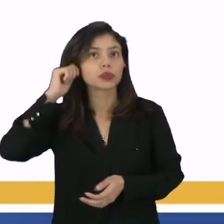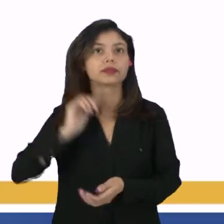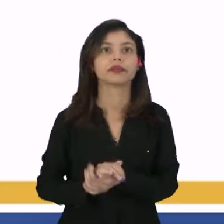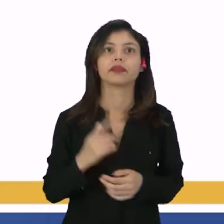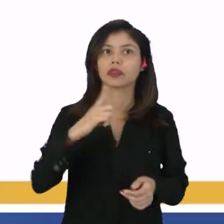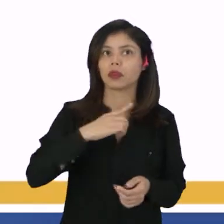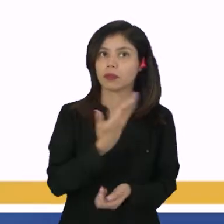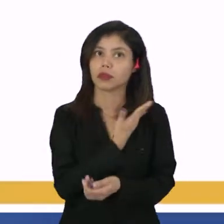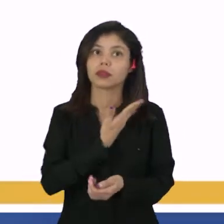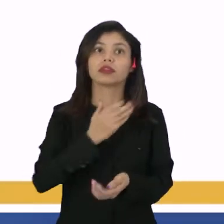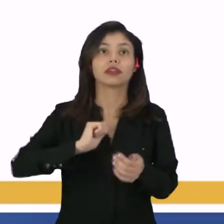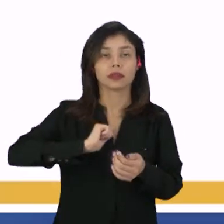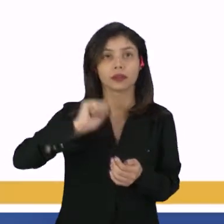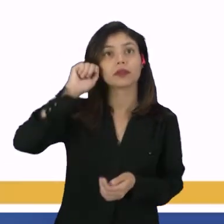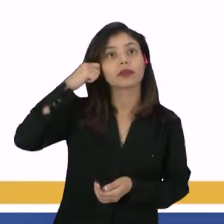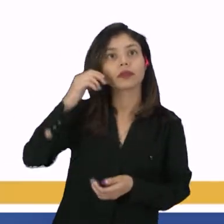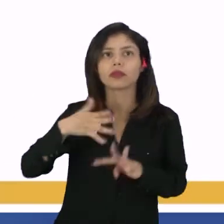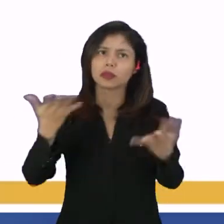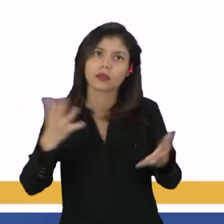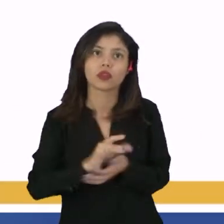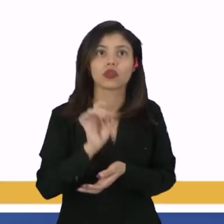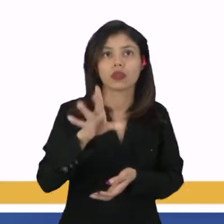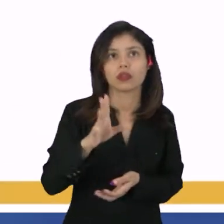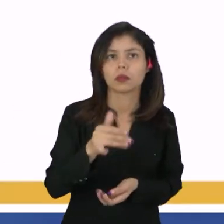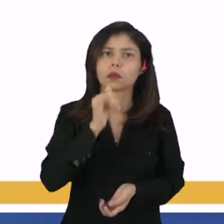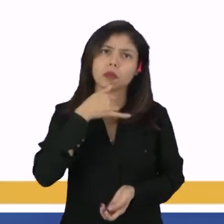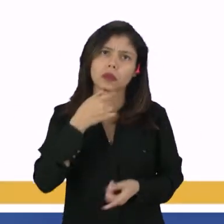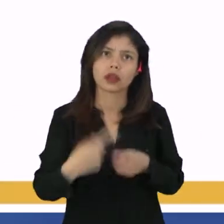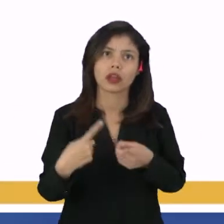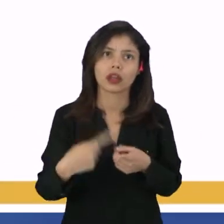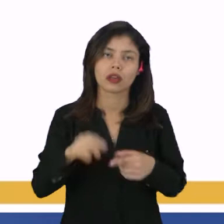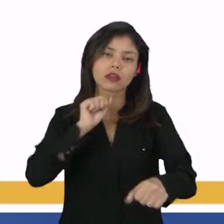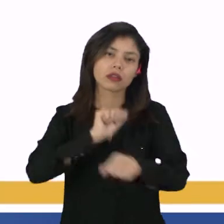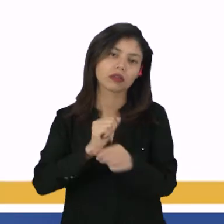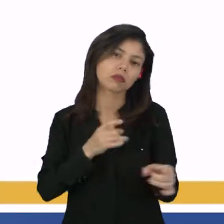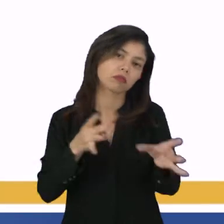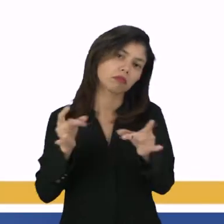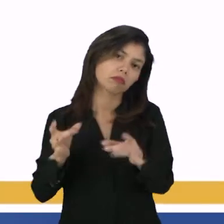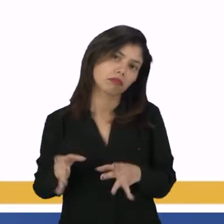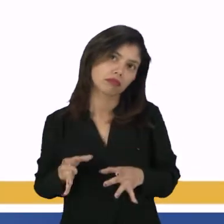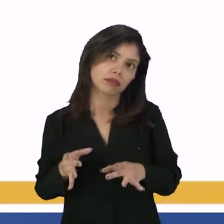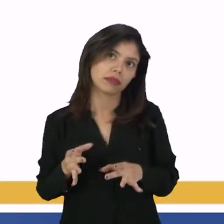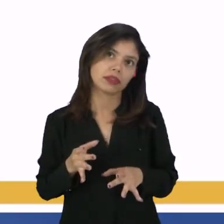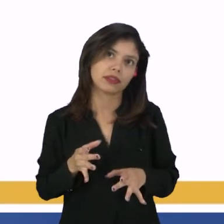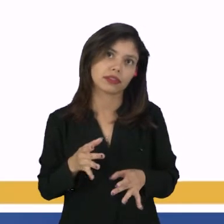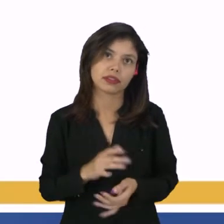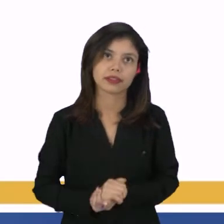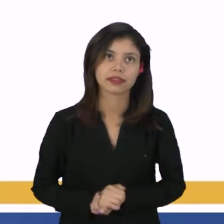de negros, tenho amigos negros e tal. Só fico triste porque pararam de vender.